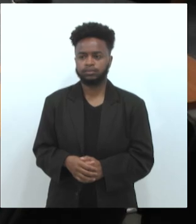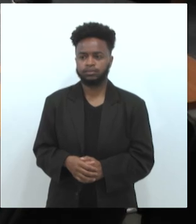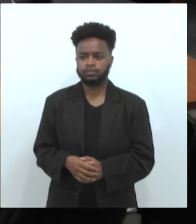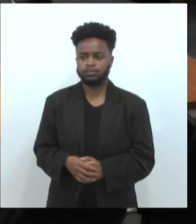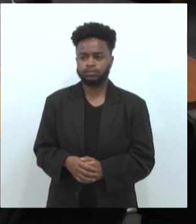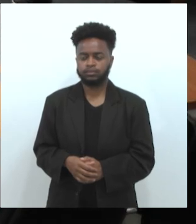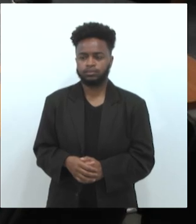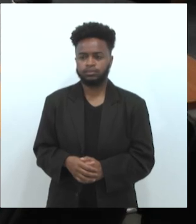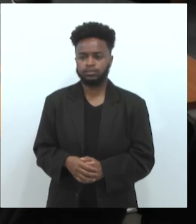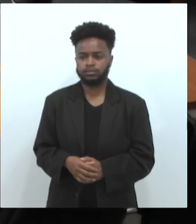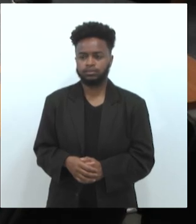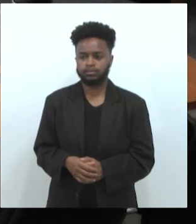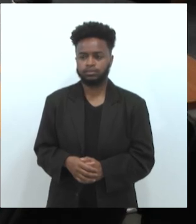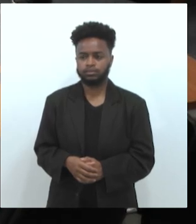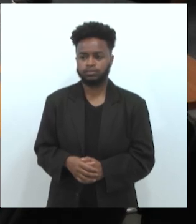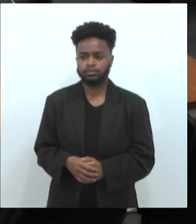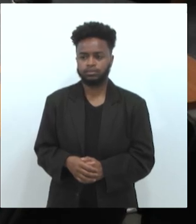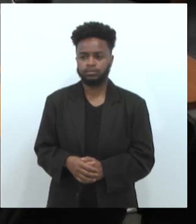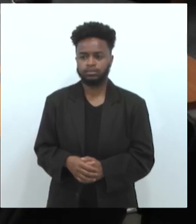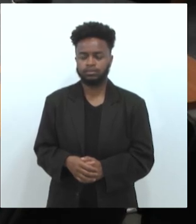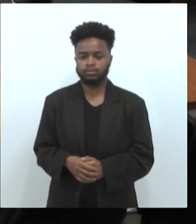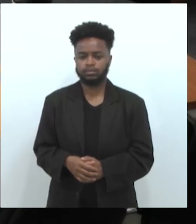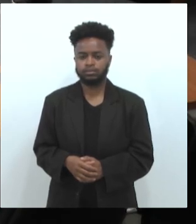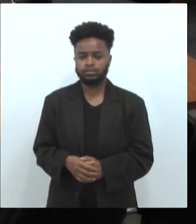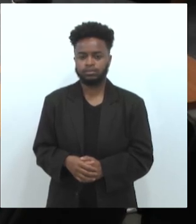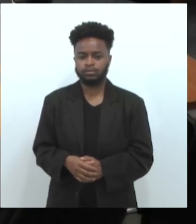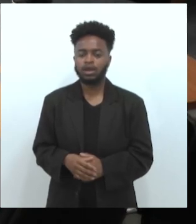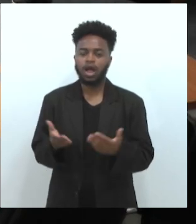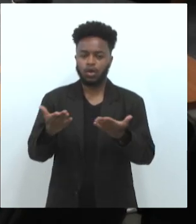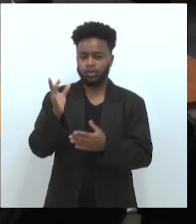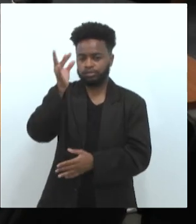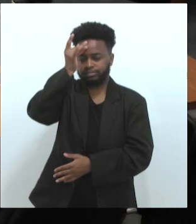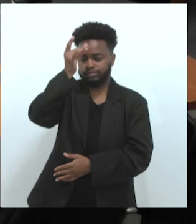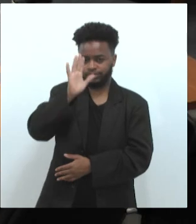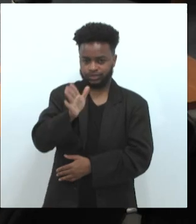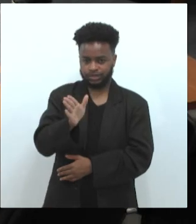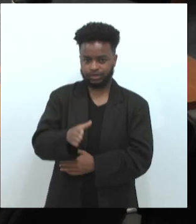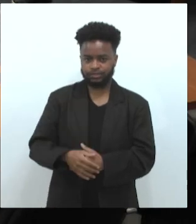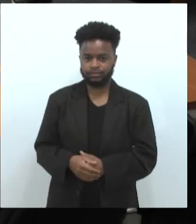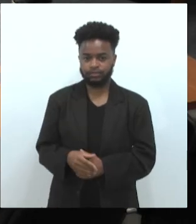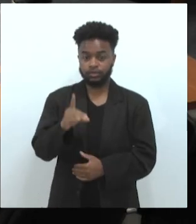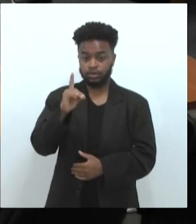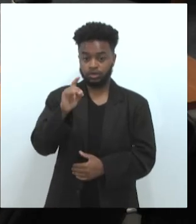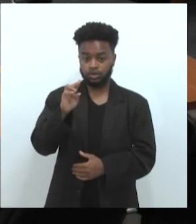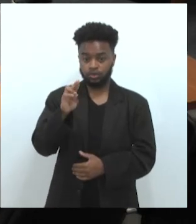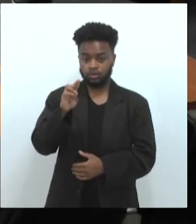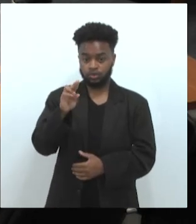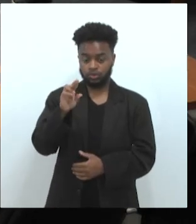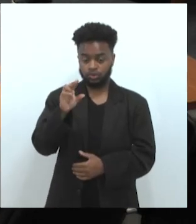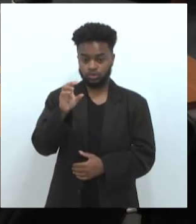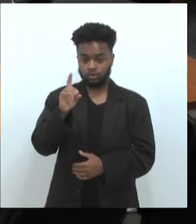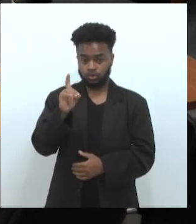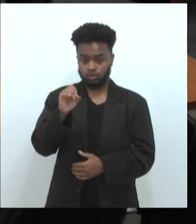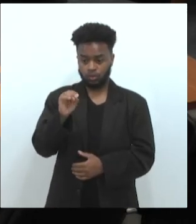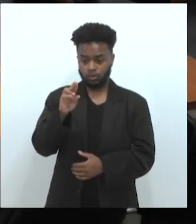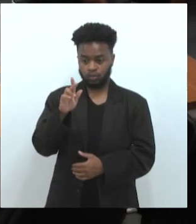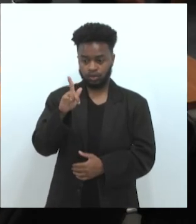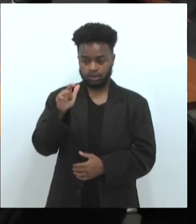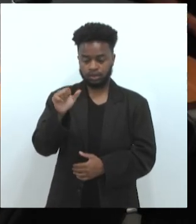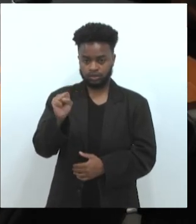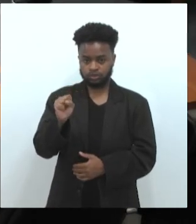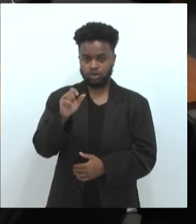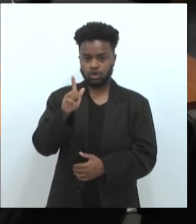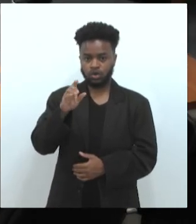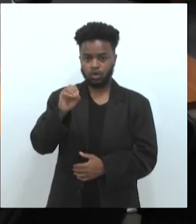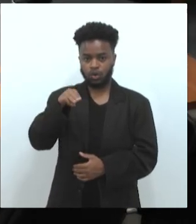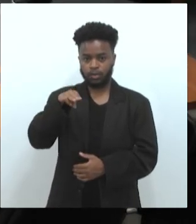estava aí. Bom, já decorei o nome. O Douglas Gomes. Se não ia